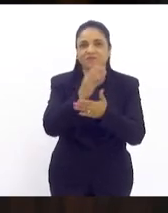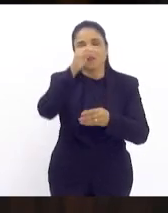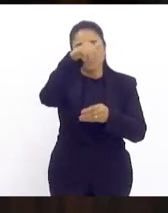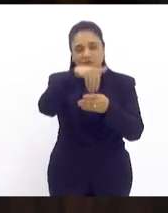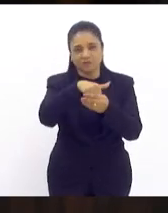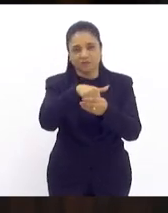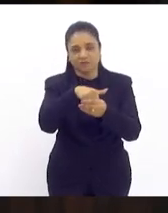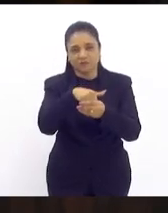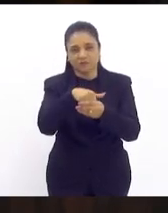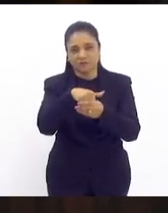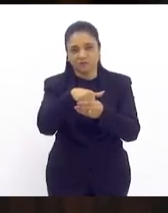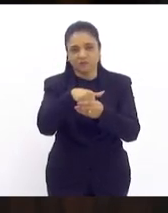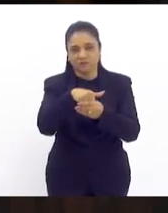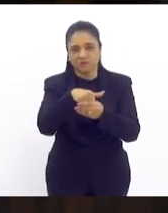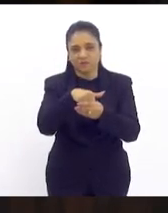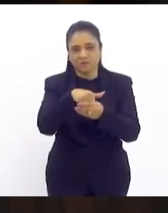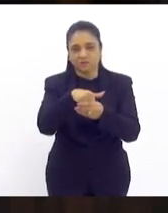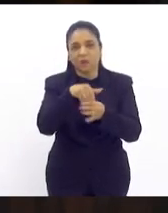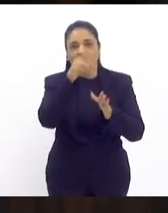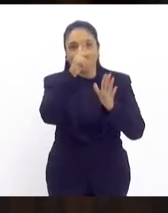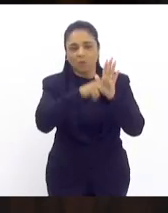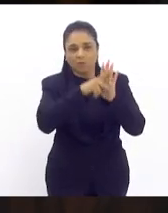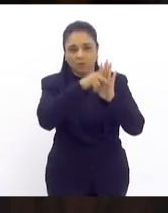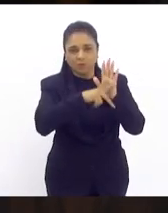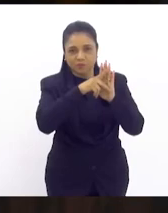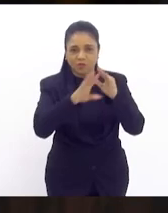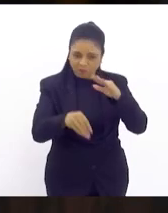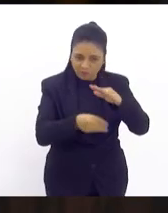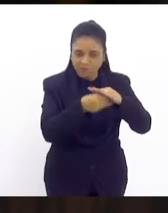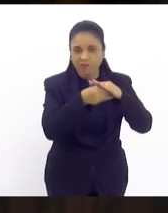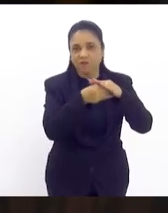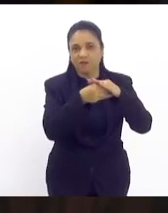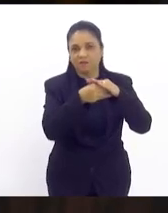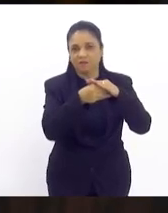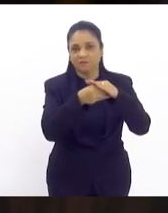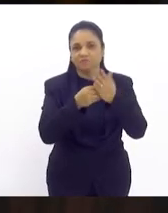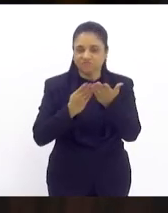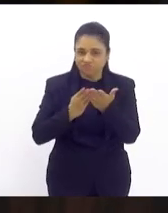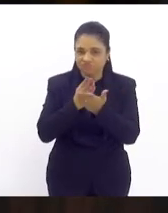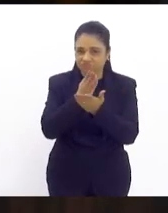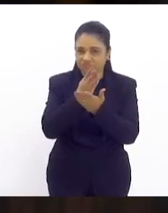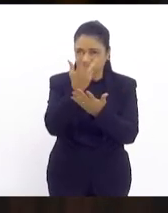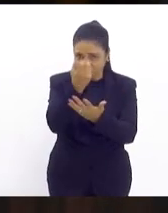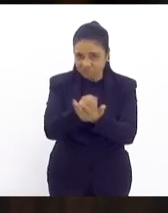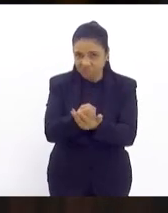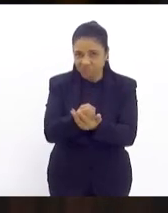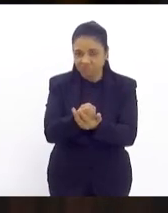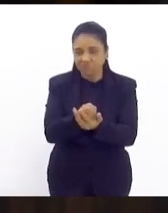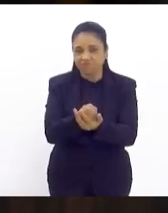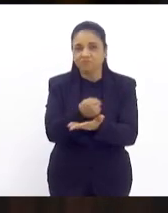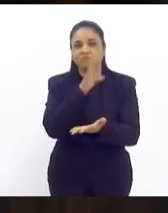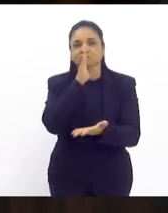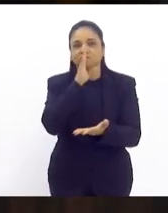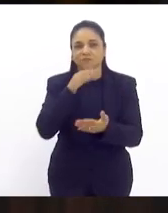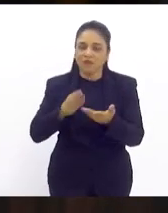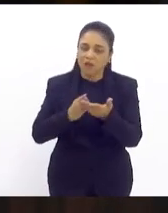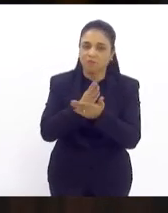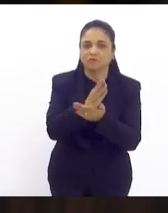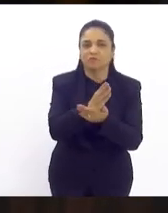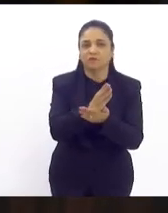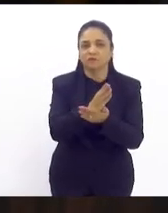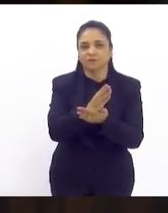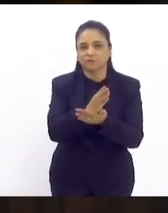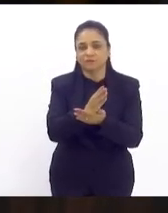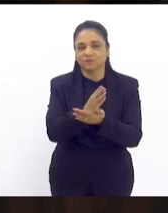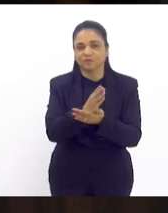votação em votação o projeto a ser emendado senhores que aprovam permanece como estão aprovado